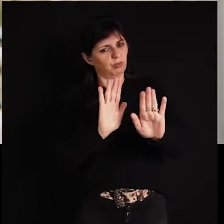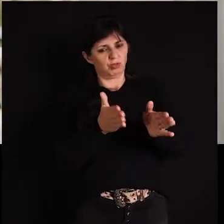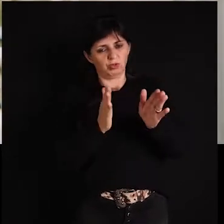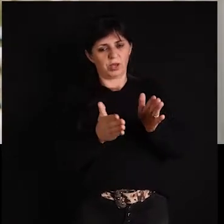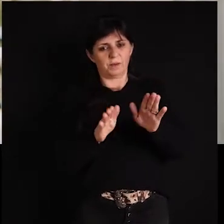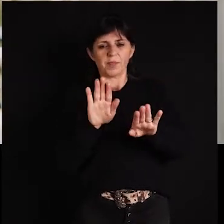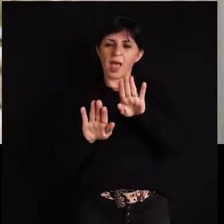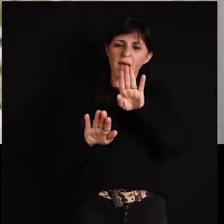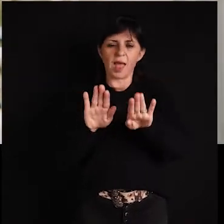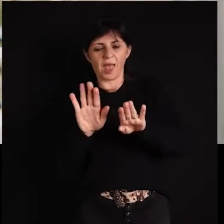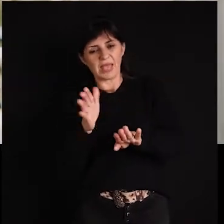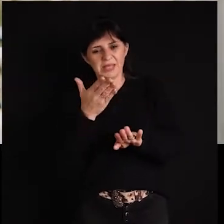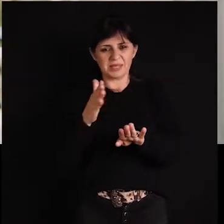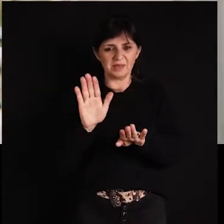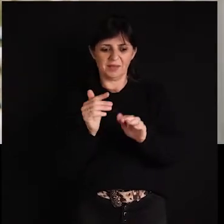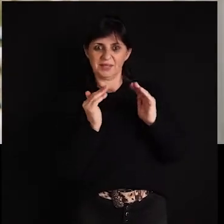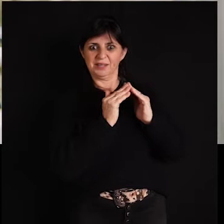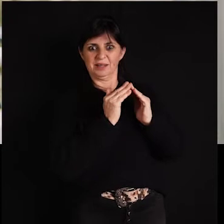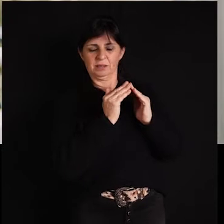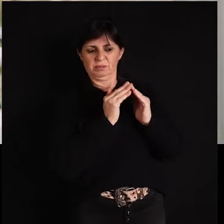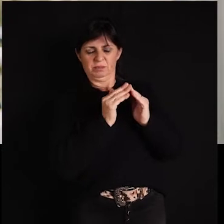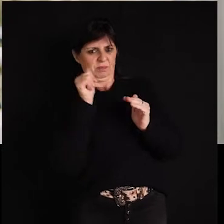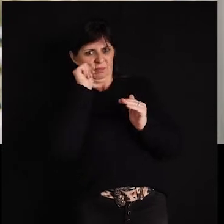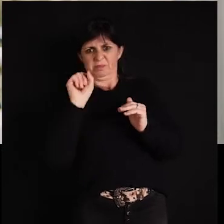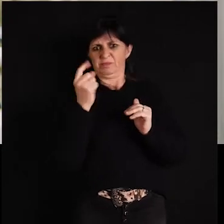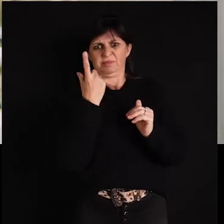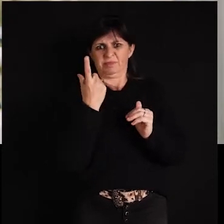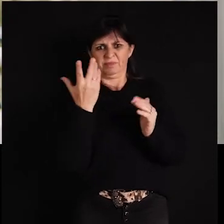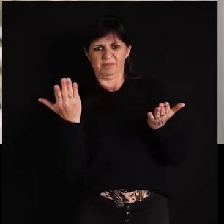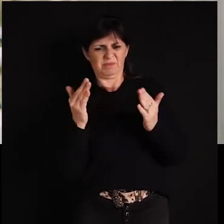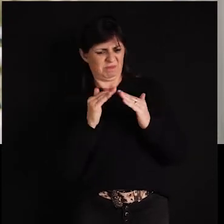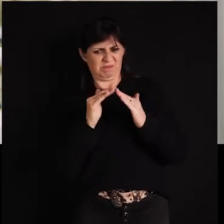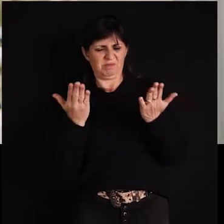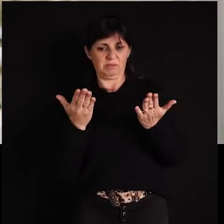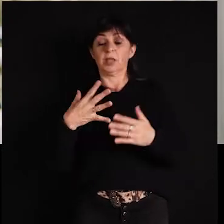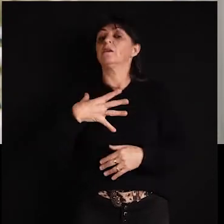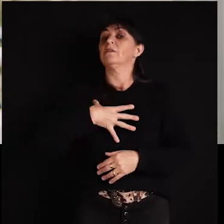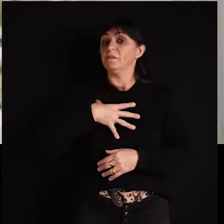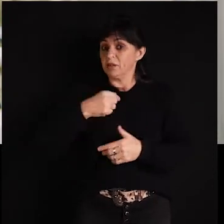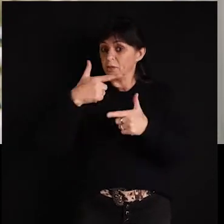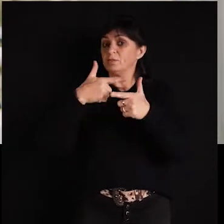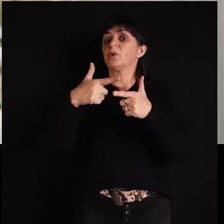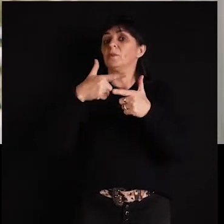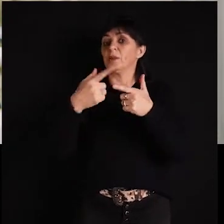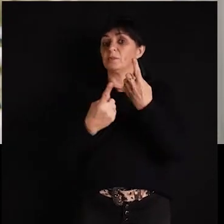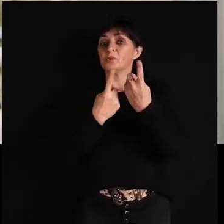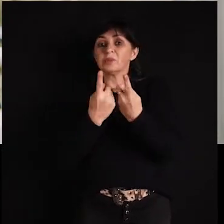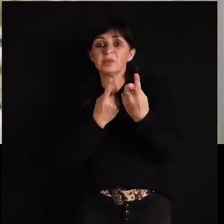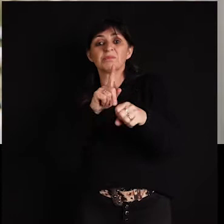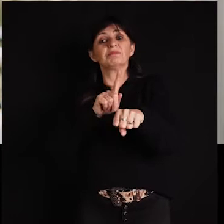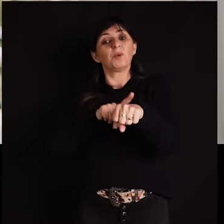quando eu daí por não estar viajando, ela é estranha. Mas os filhos foi um problema muito grande, porque em determinados